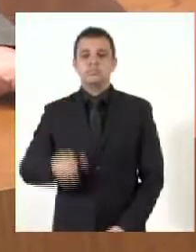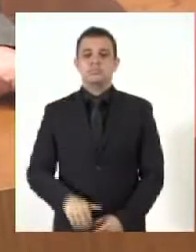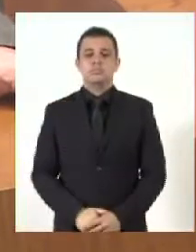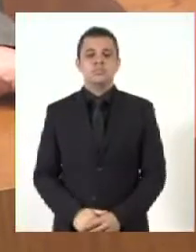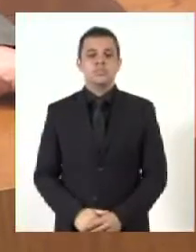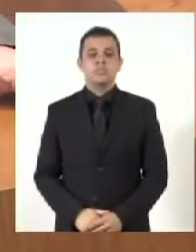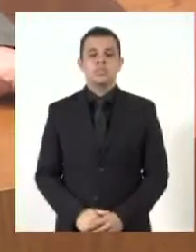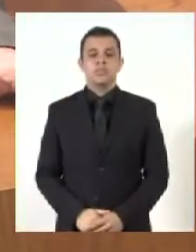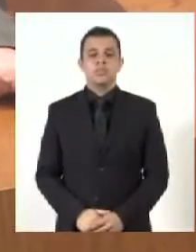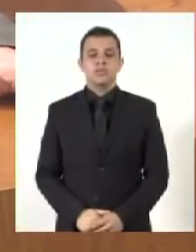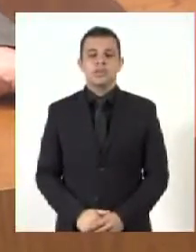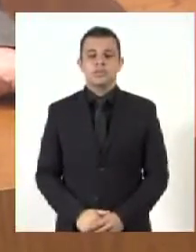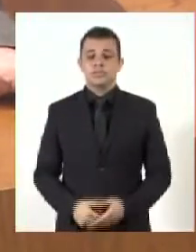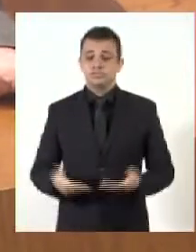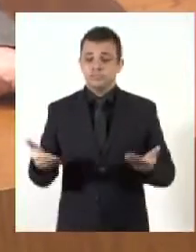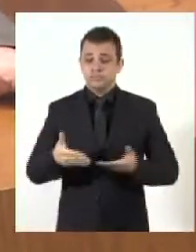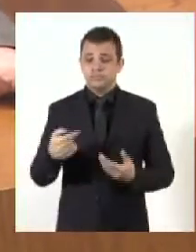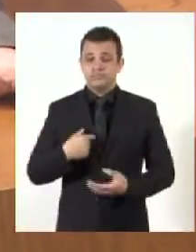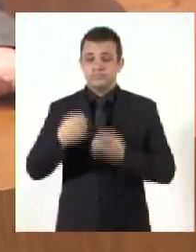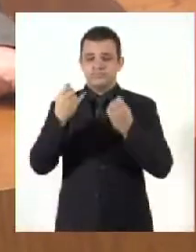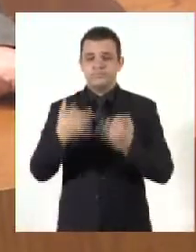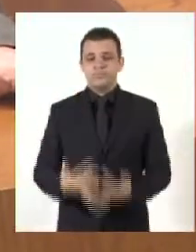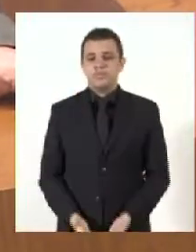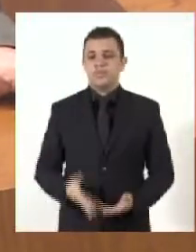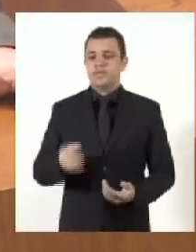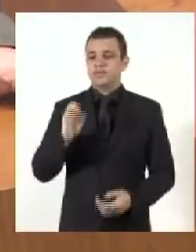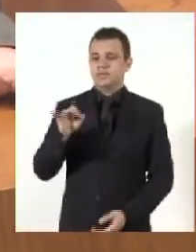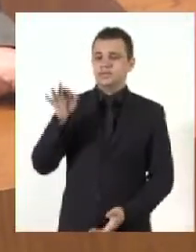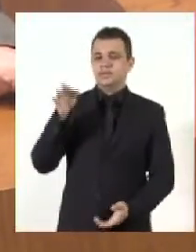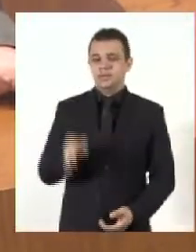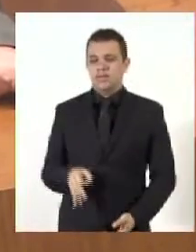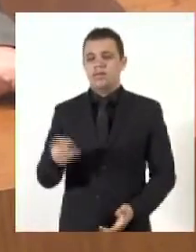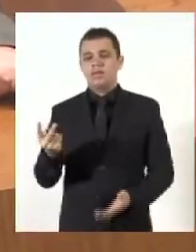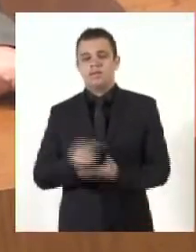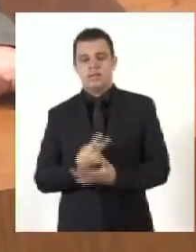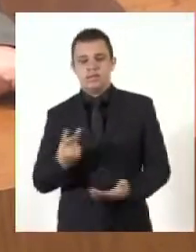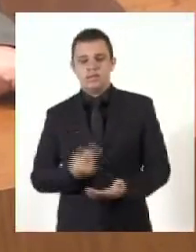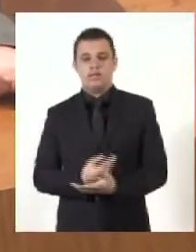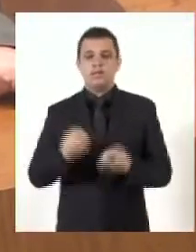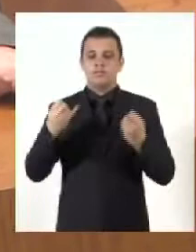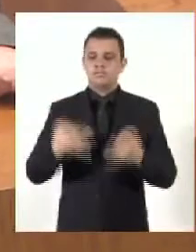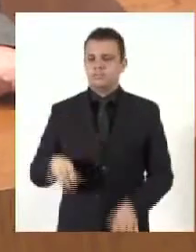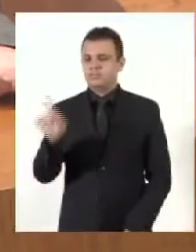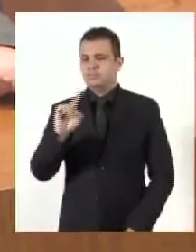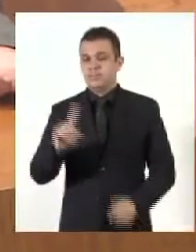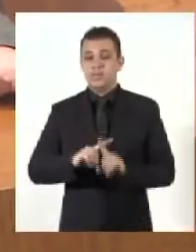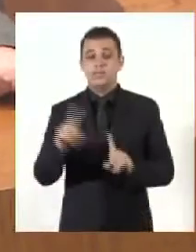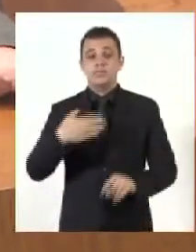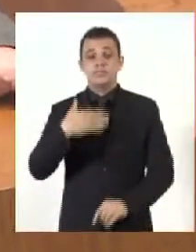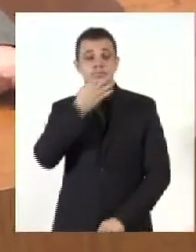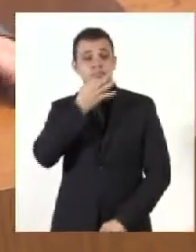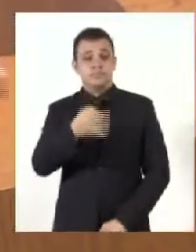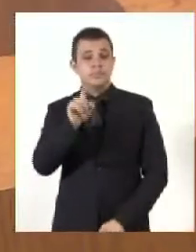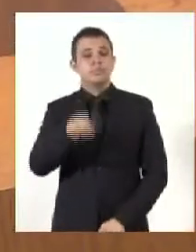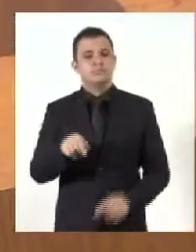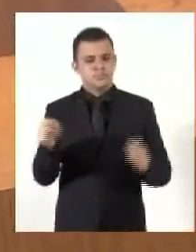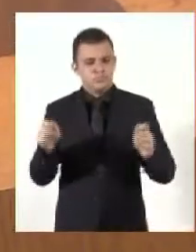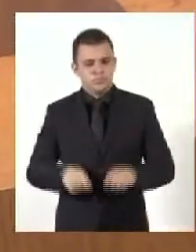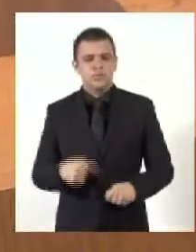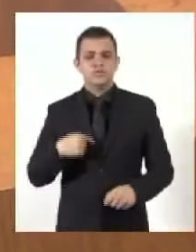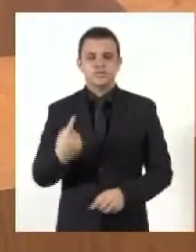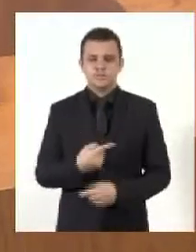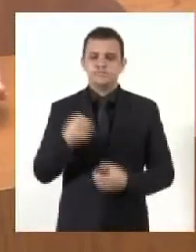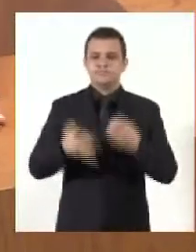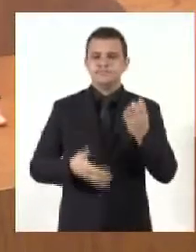aqui não vou fazer julgamento de mérito, mas eu acho que é uma oportunidade de nós discutirmos a gestão